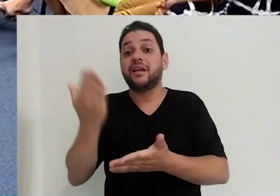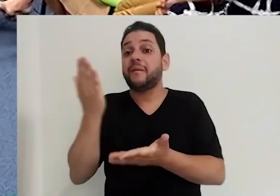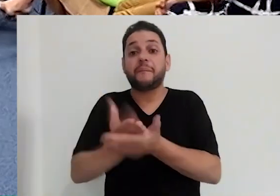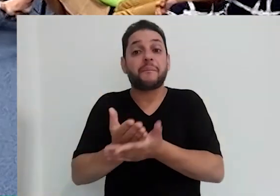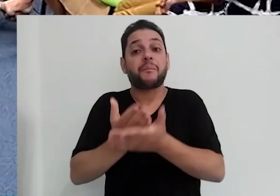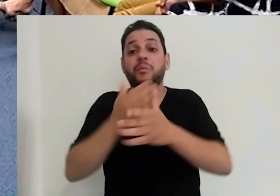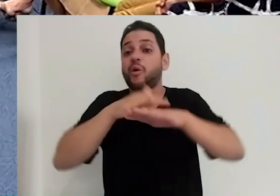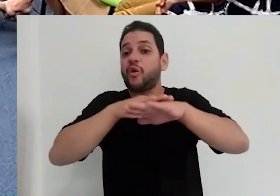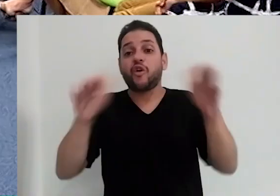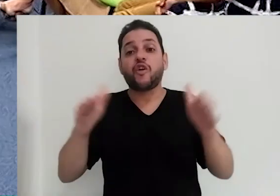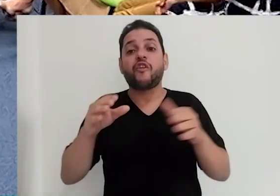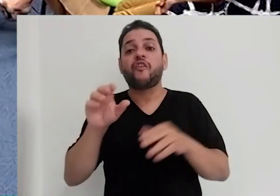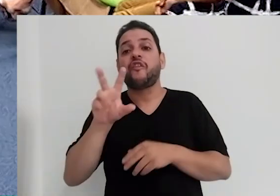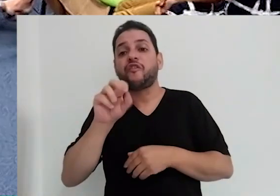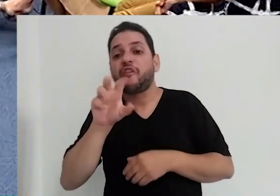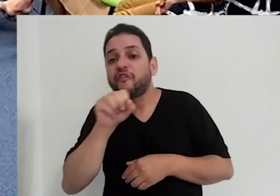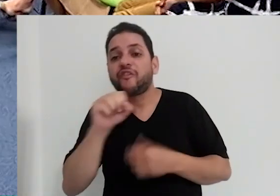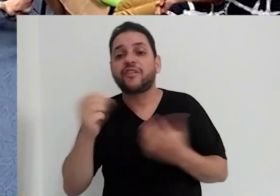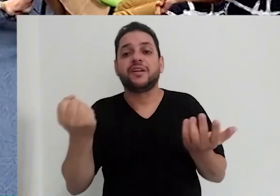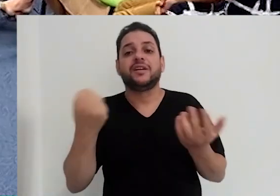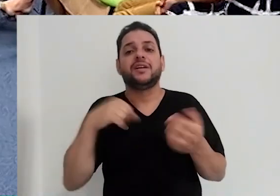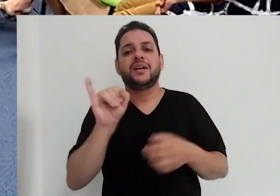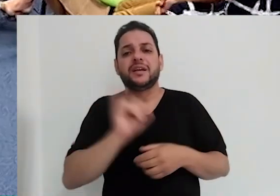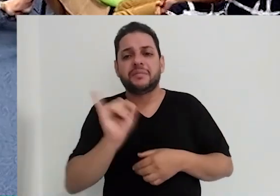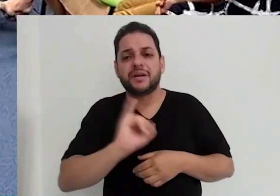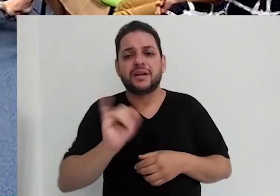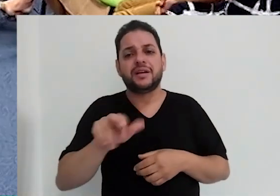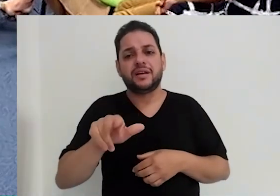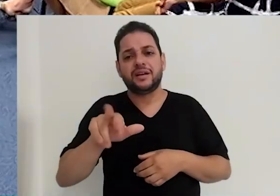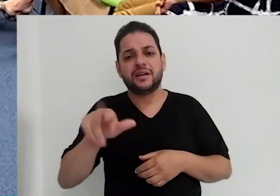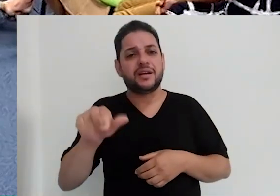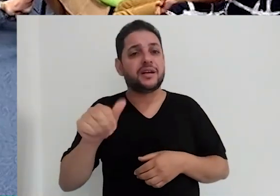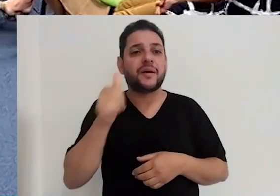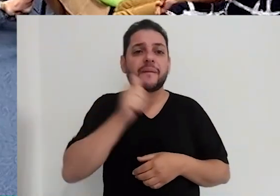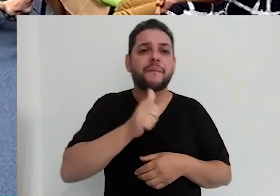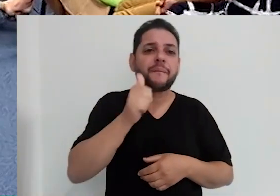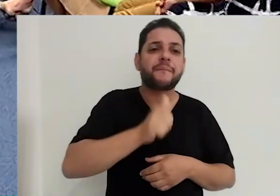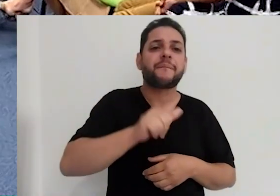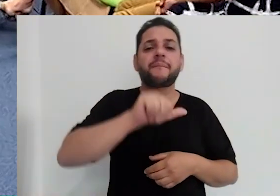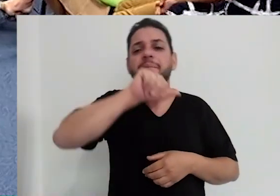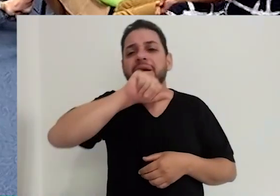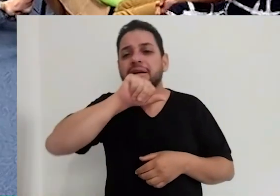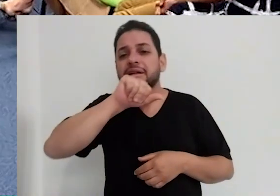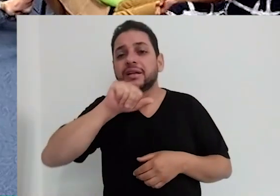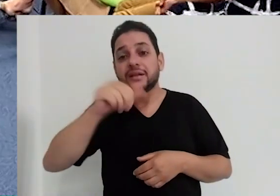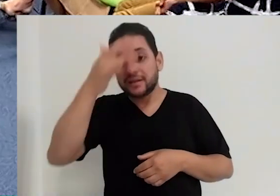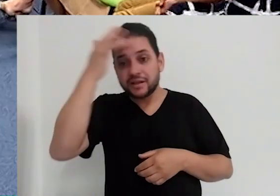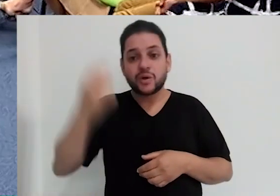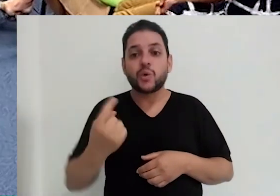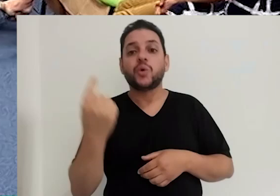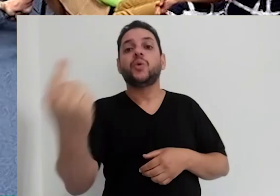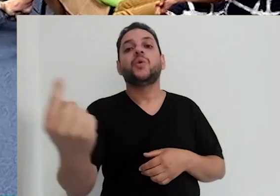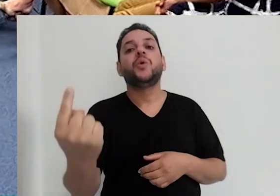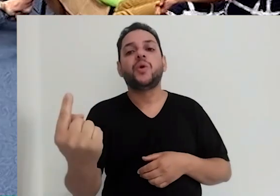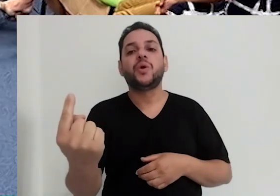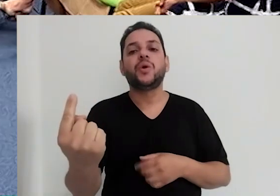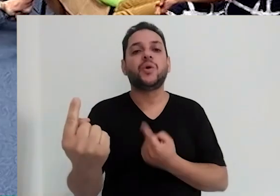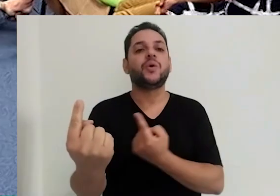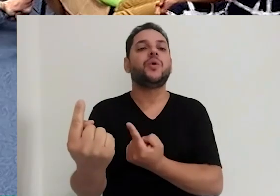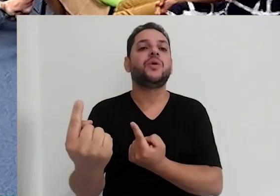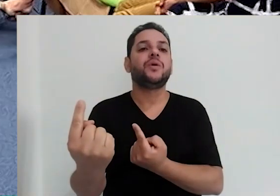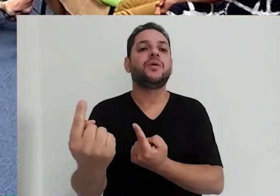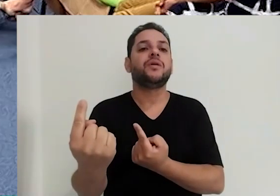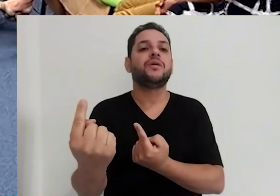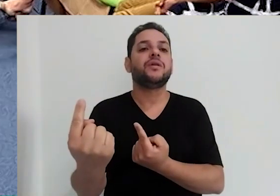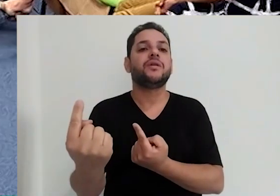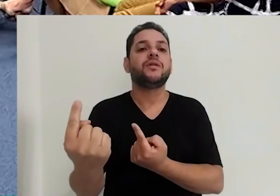avós o irmão a mulher mãe da menina todo mundo sobrou ele ele é a única pessoa que sobrou funcional sabe